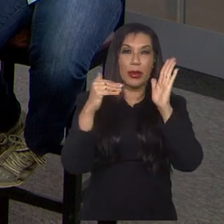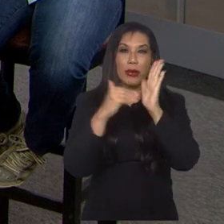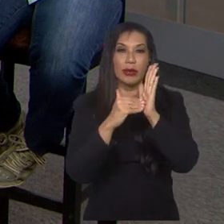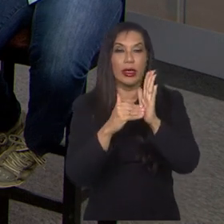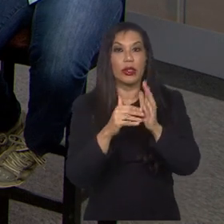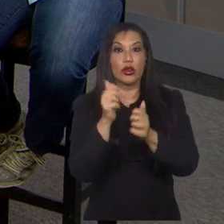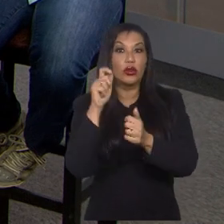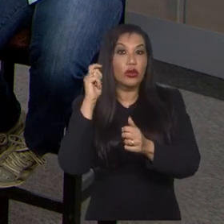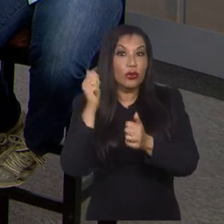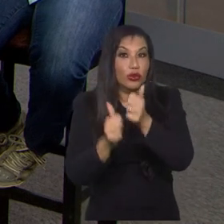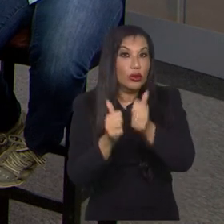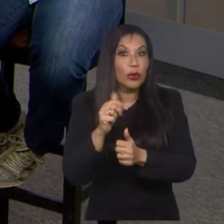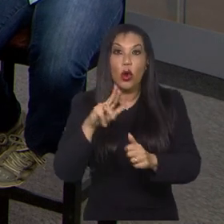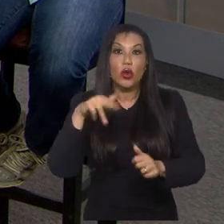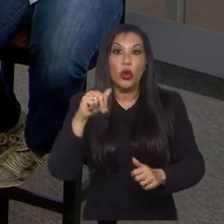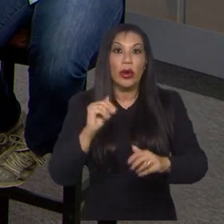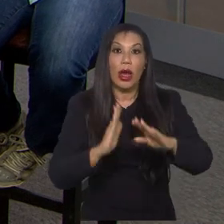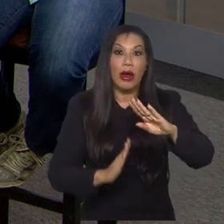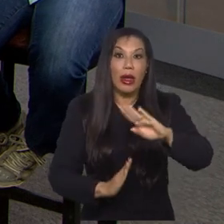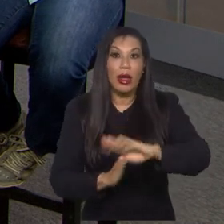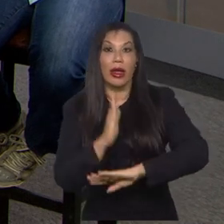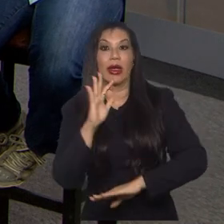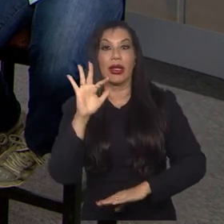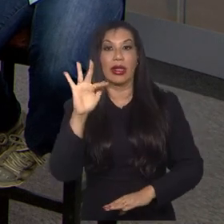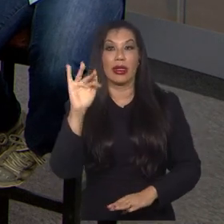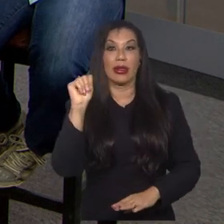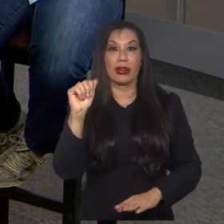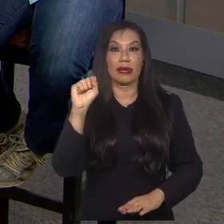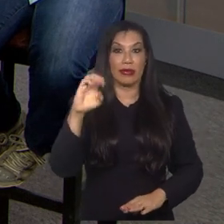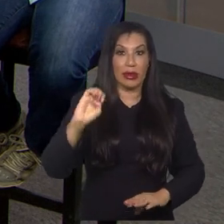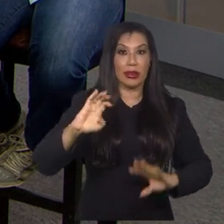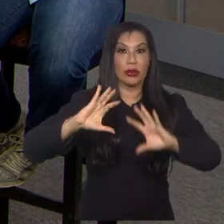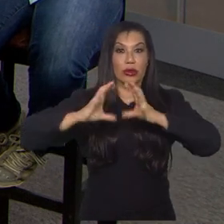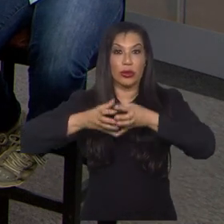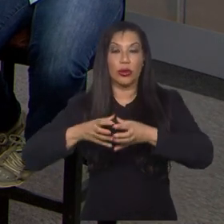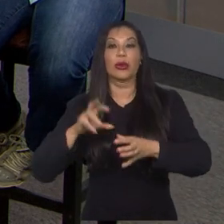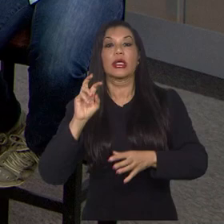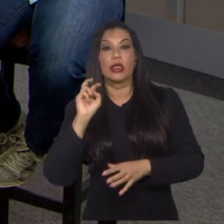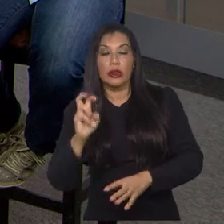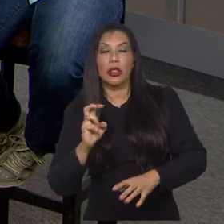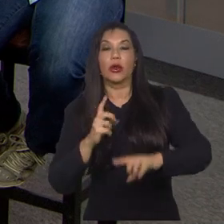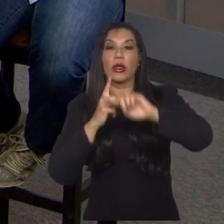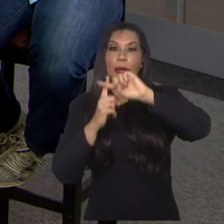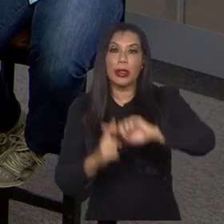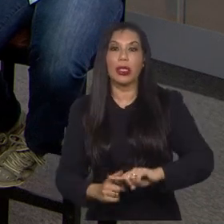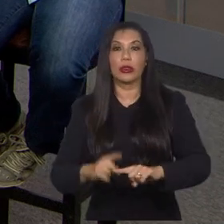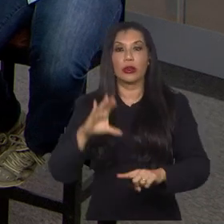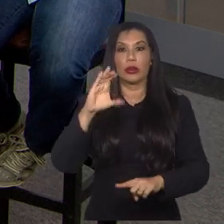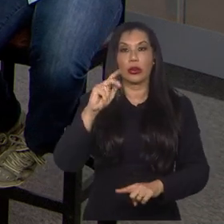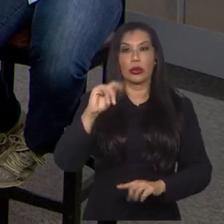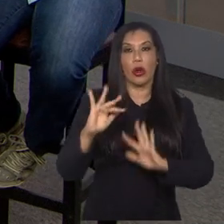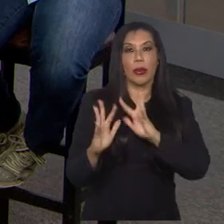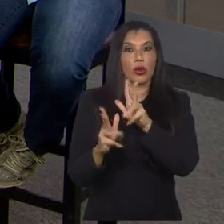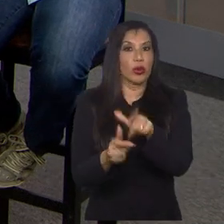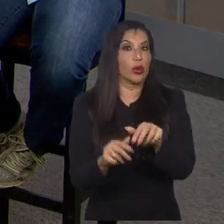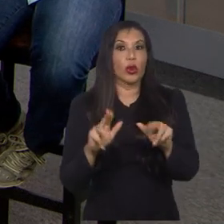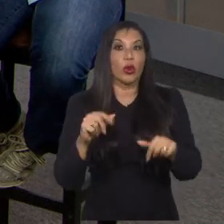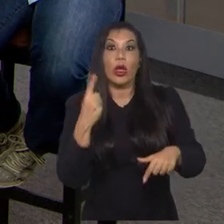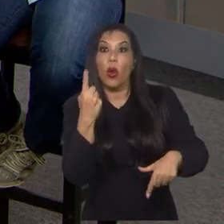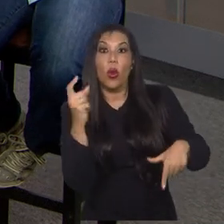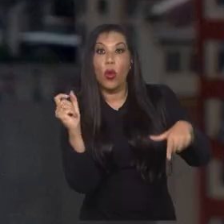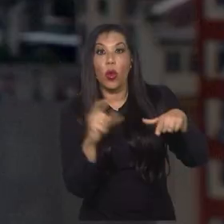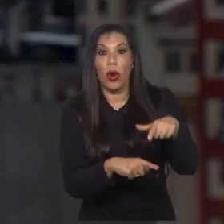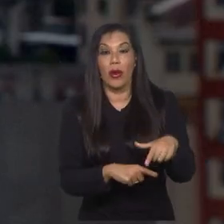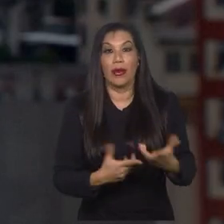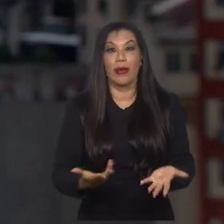nunca passaram numa fase de grupos, participaram de 5 edições de Copa do Mundo e nunca fizeram um gol também.